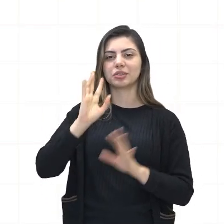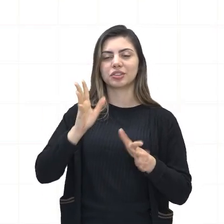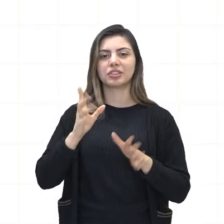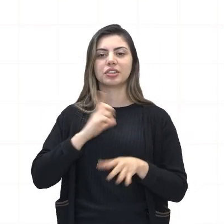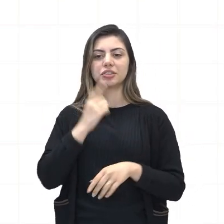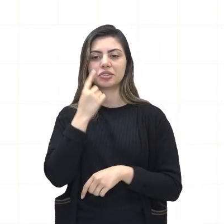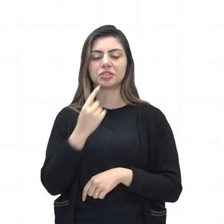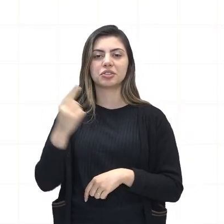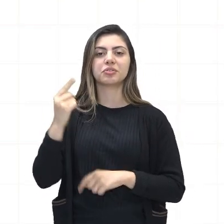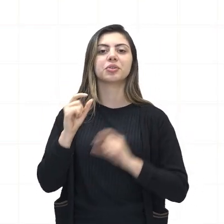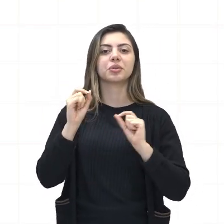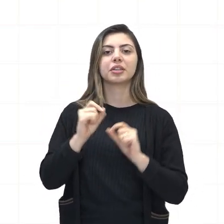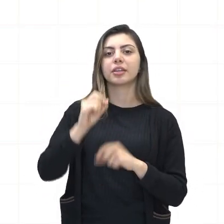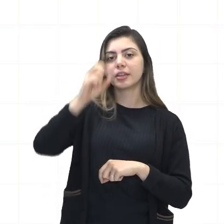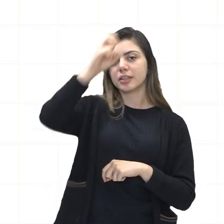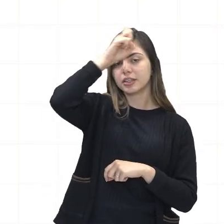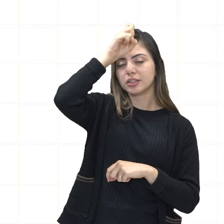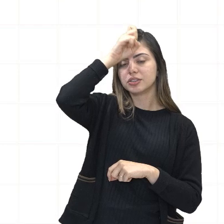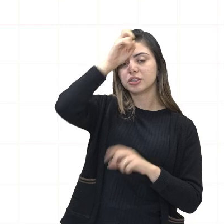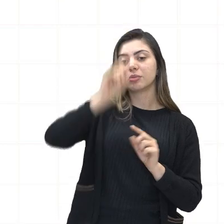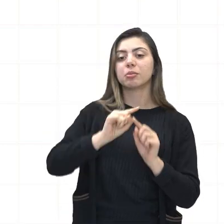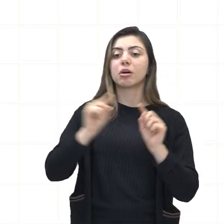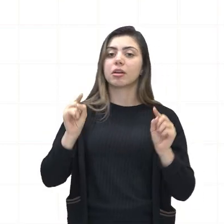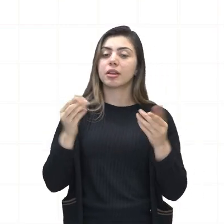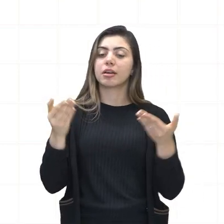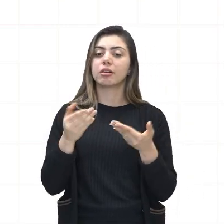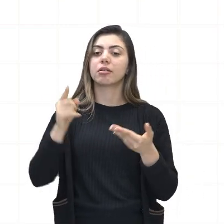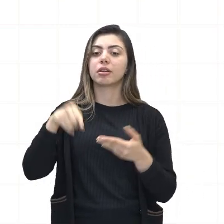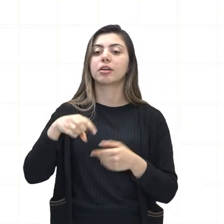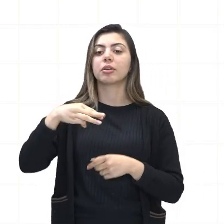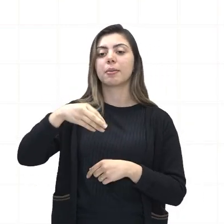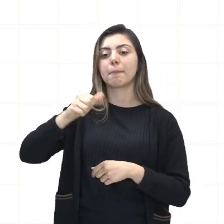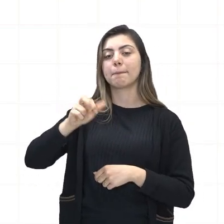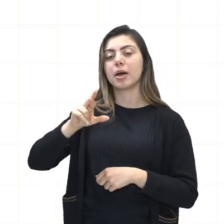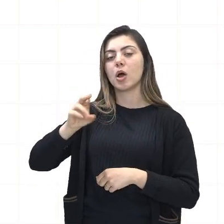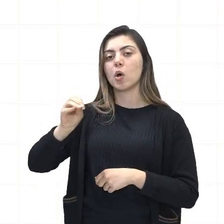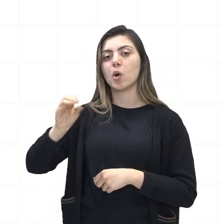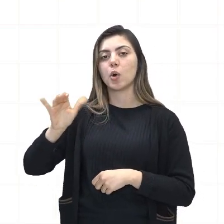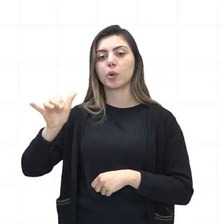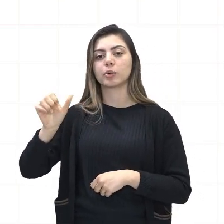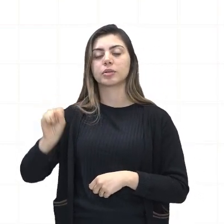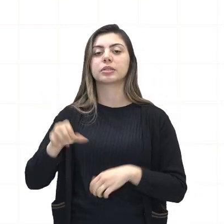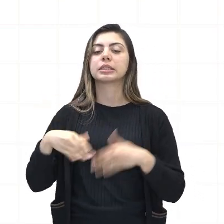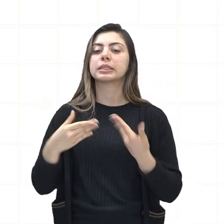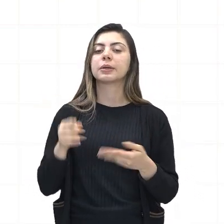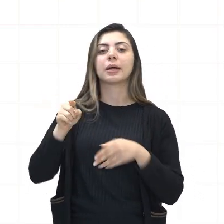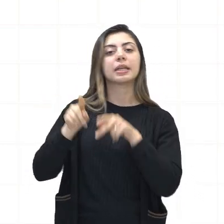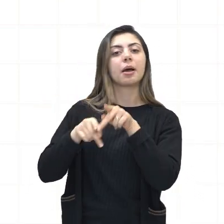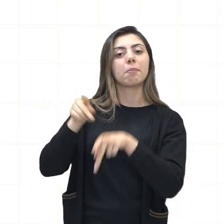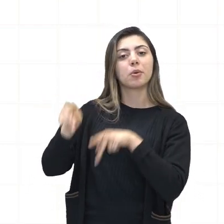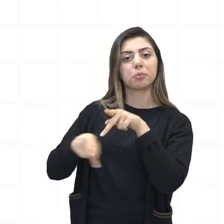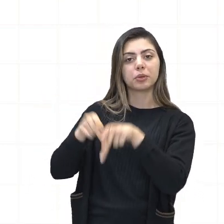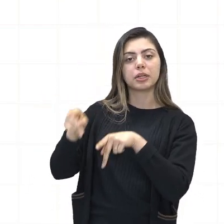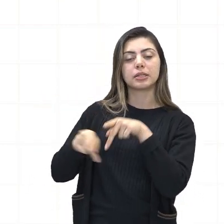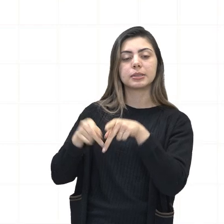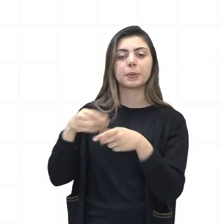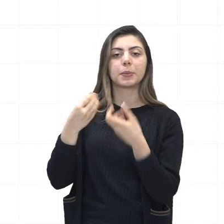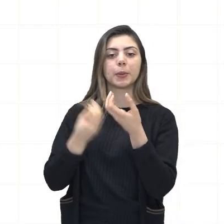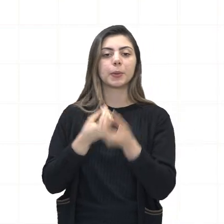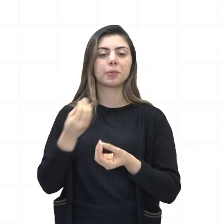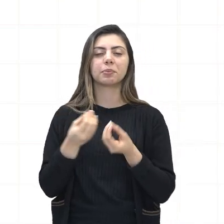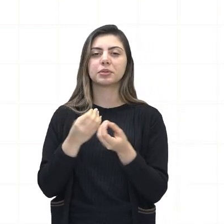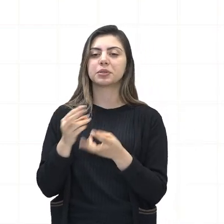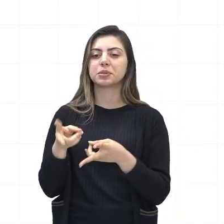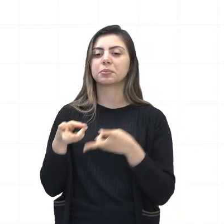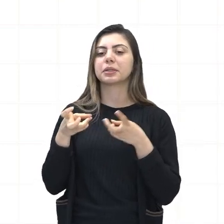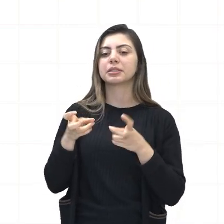está vendo uma imagem do Marrocos, né, que é um dos países desse grupo. Quando a gente fala de população dessa parte do mundo, a gente vê uma